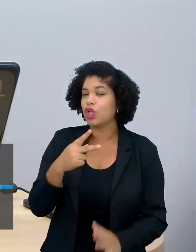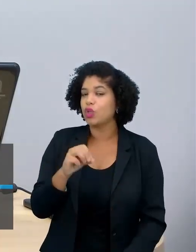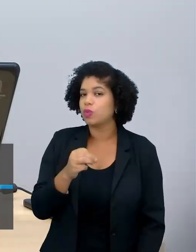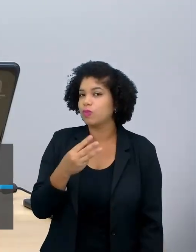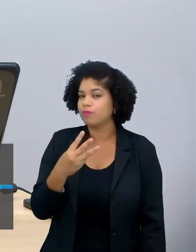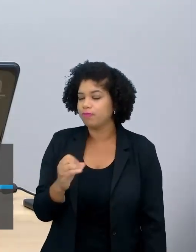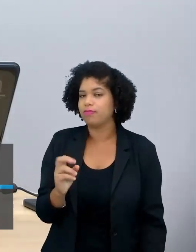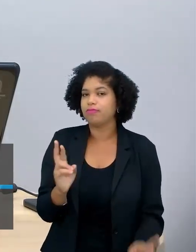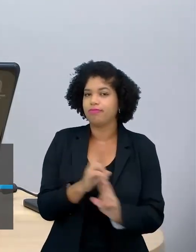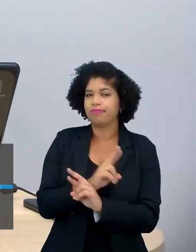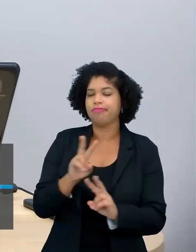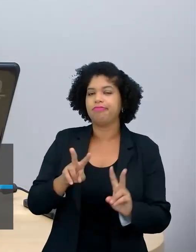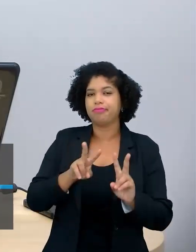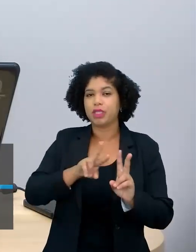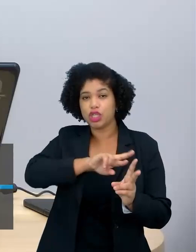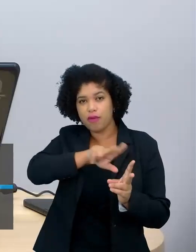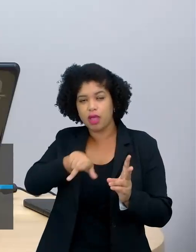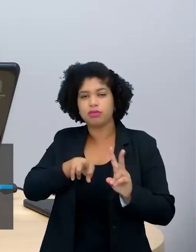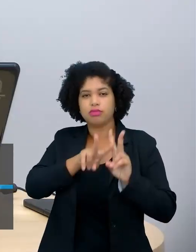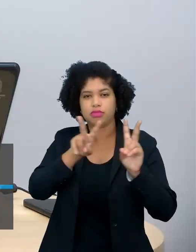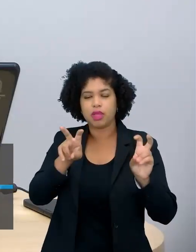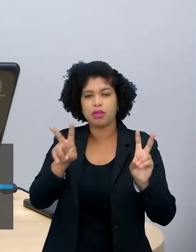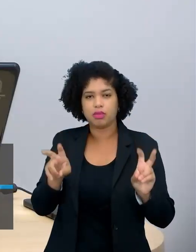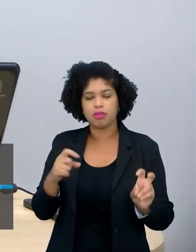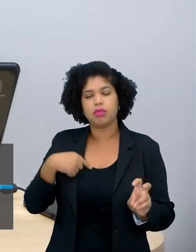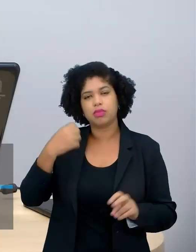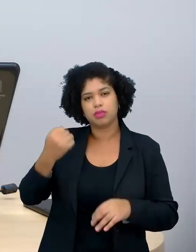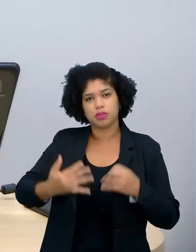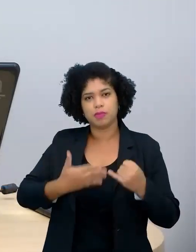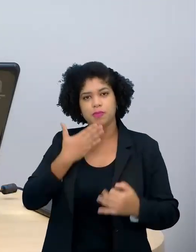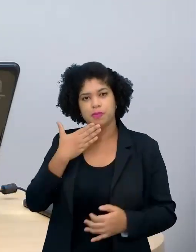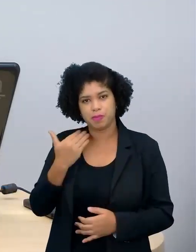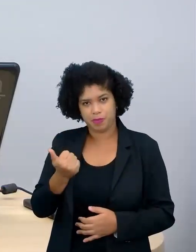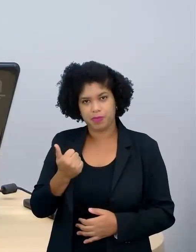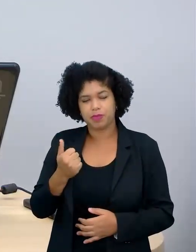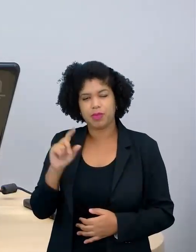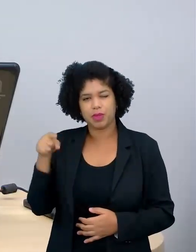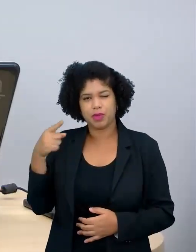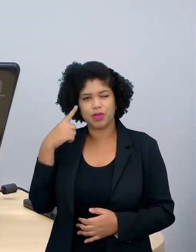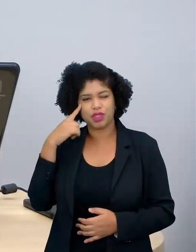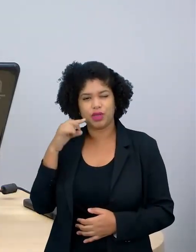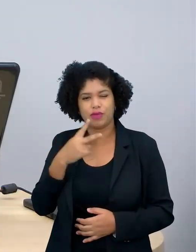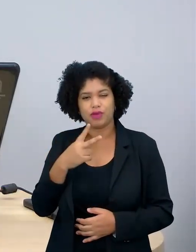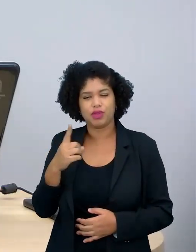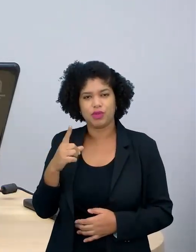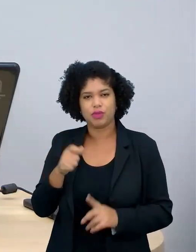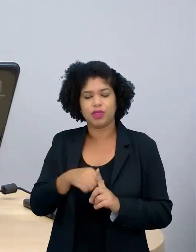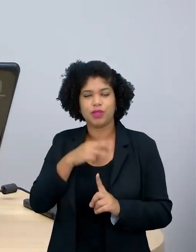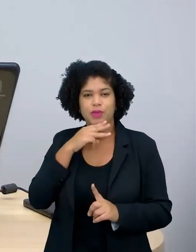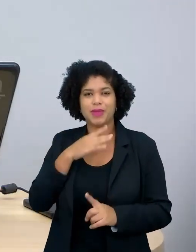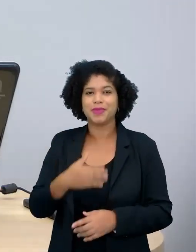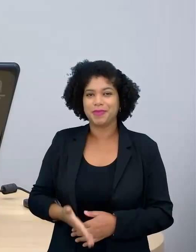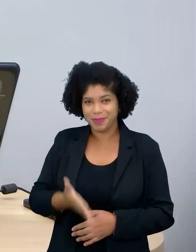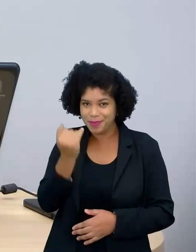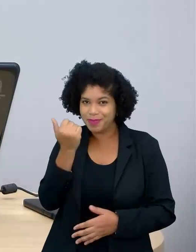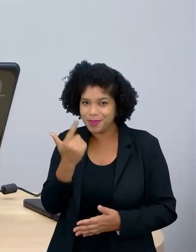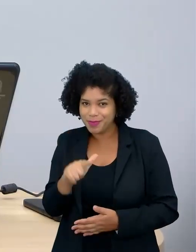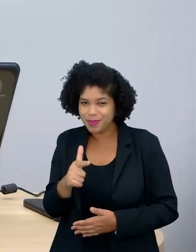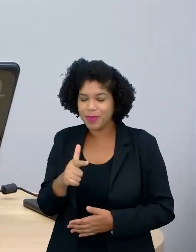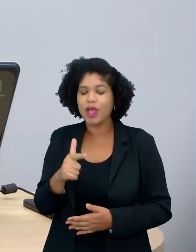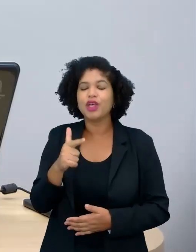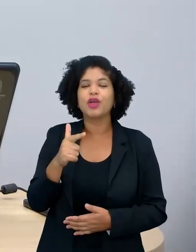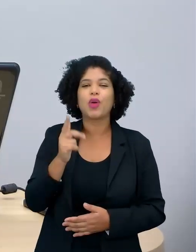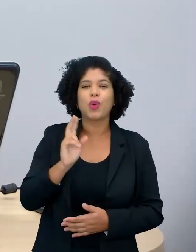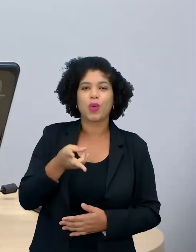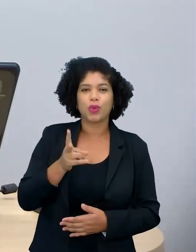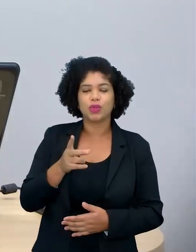com várias temáticas, né, que eles vão falar melhor aí nessa formação, tá bom? Muito bem, então vamos continuar aqui, dar seguimento à nossa pauta